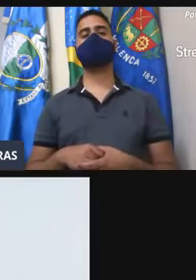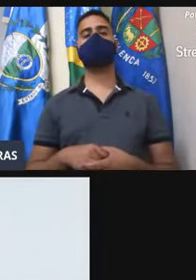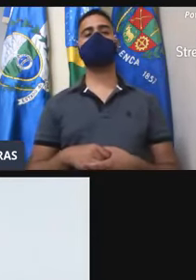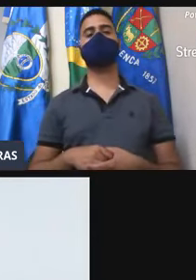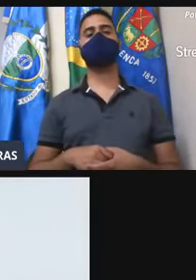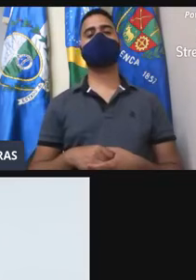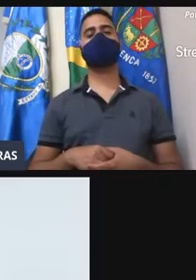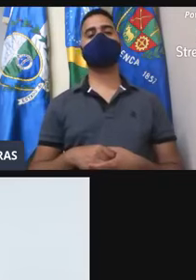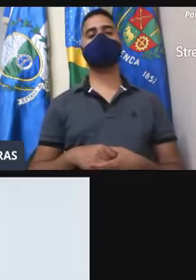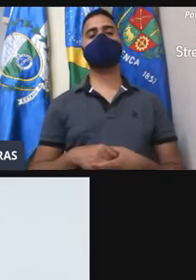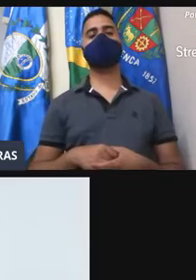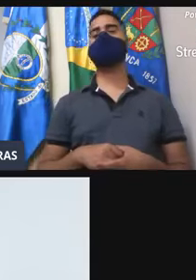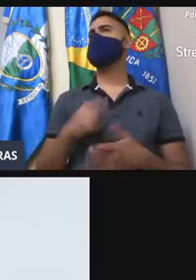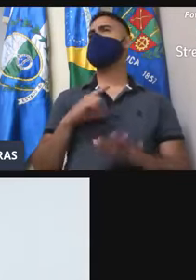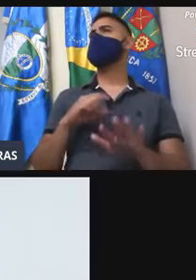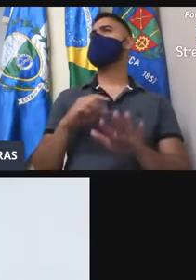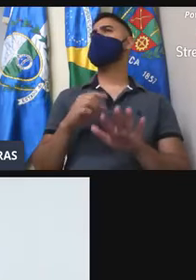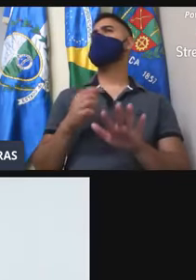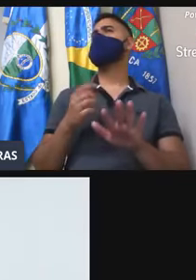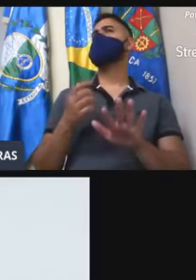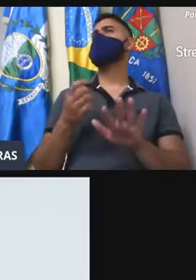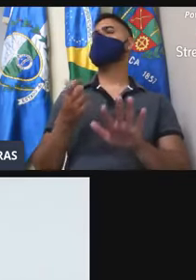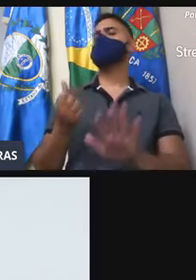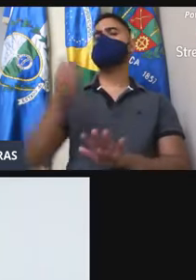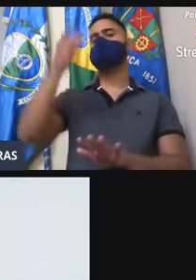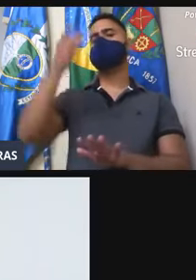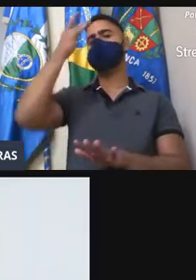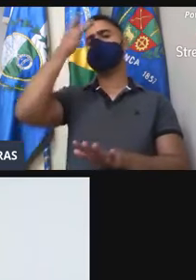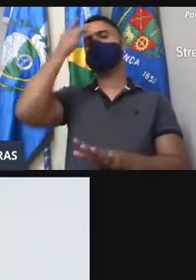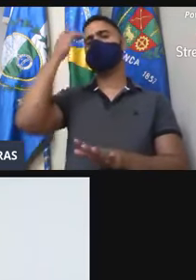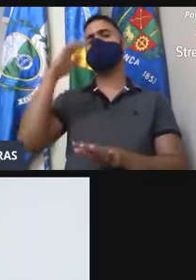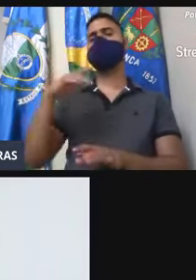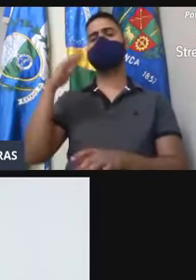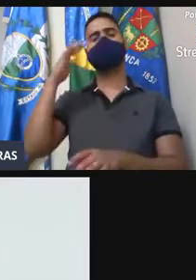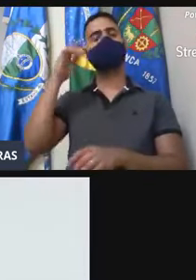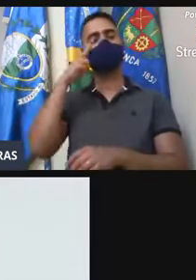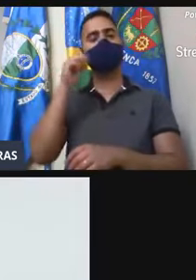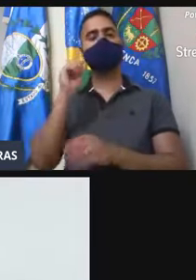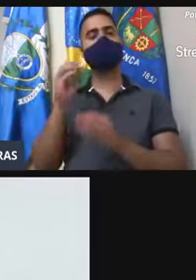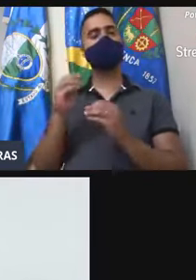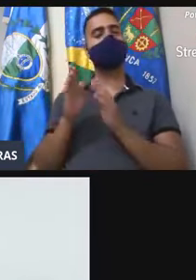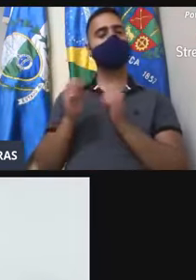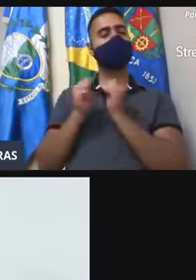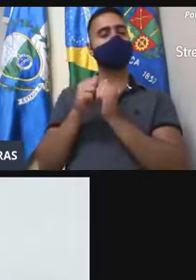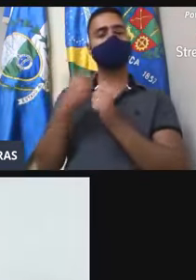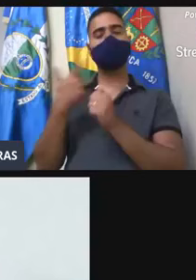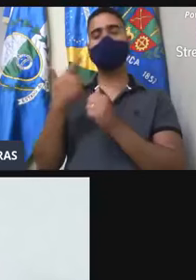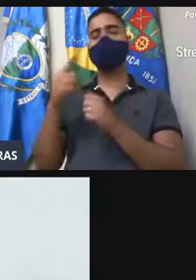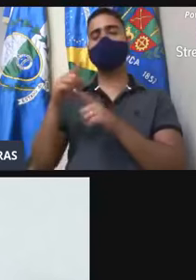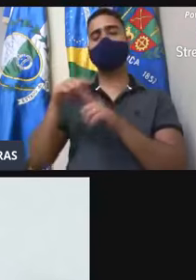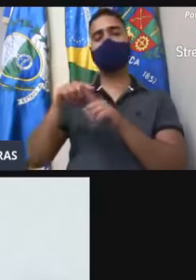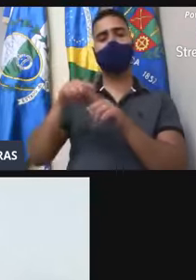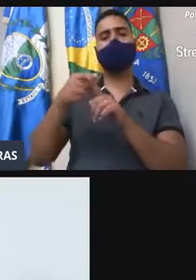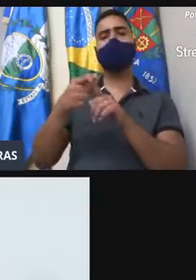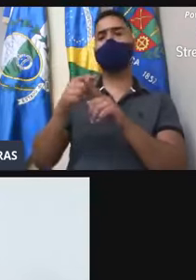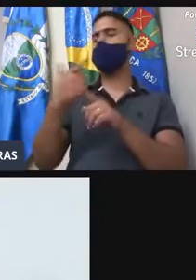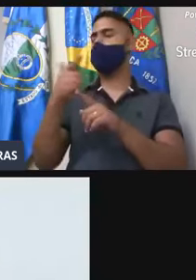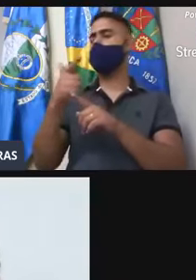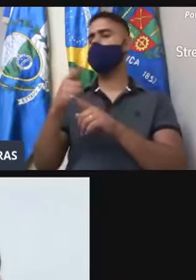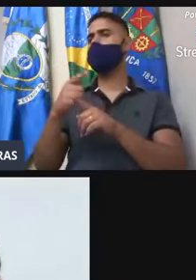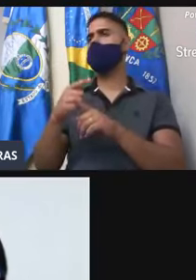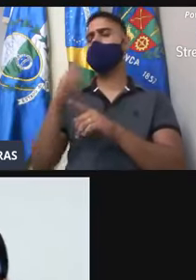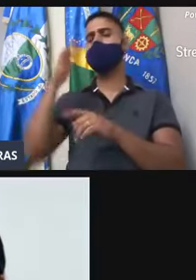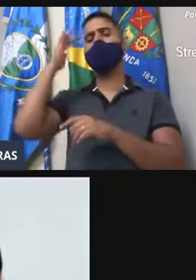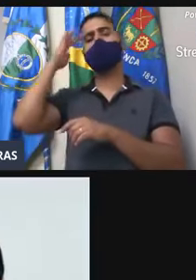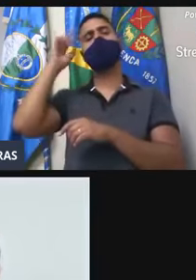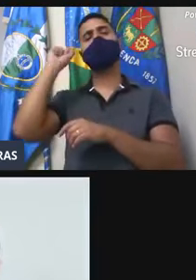retomada ali de uns 6 casos, mas quase bem, muito bem acompanhado. Então, não teve nenhum acréscimo de casos. Então, acho que a